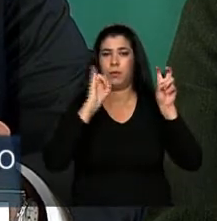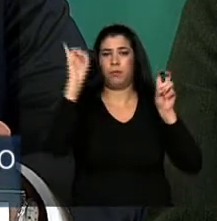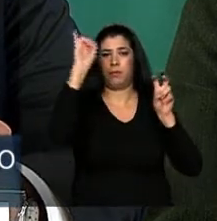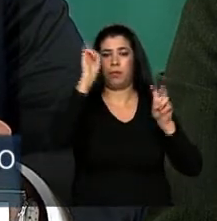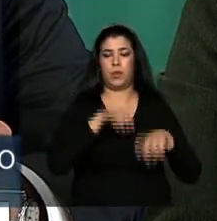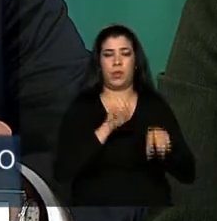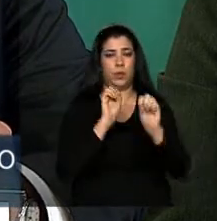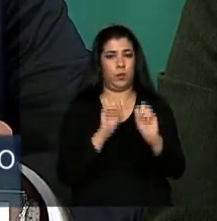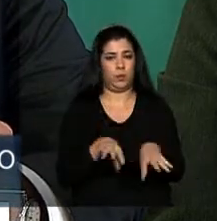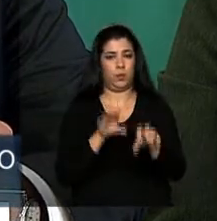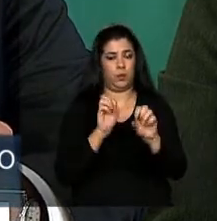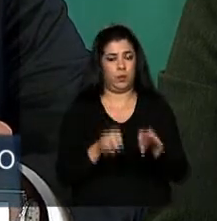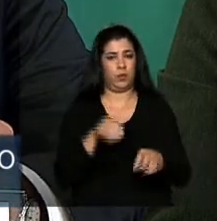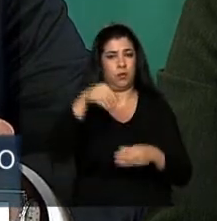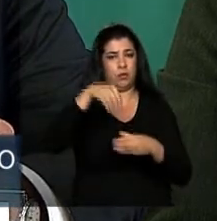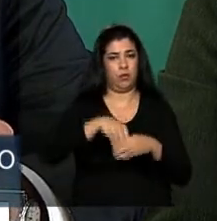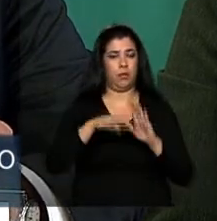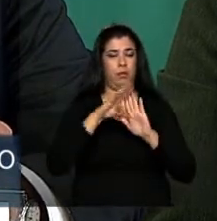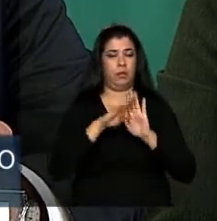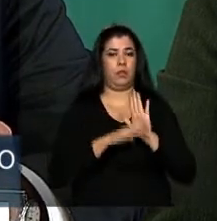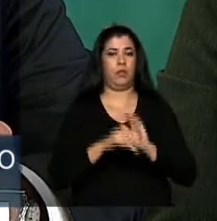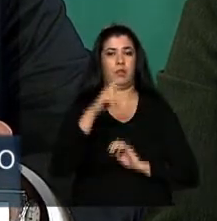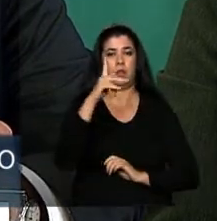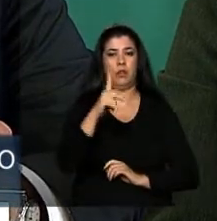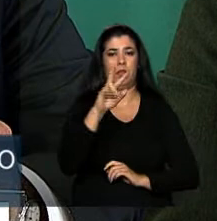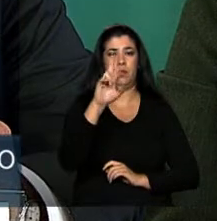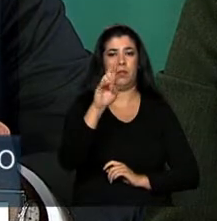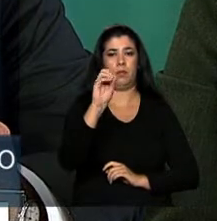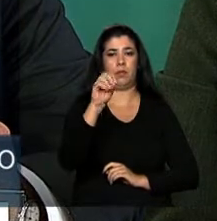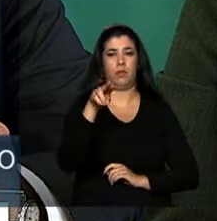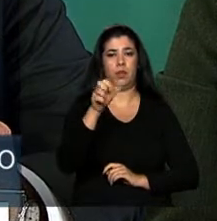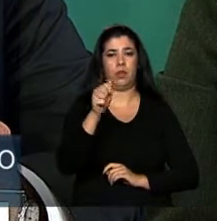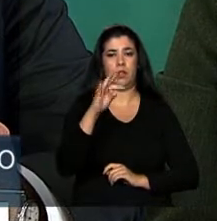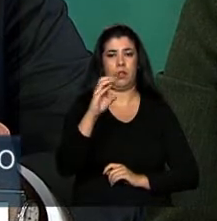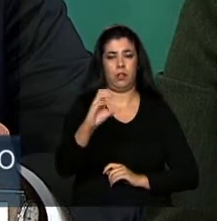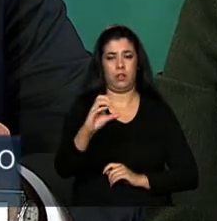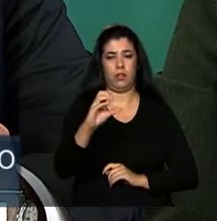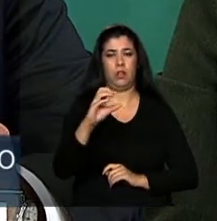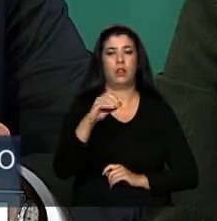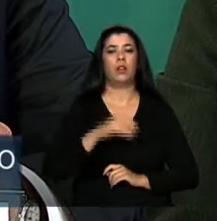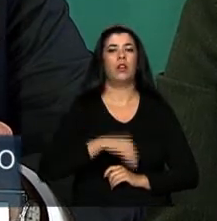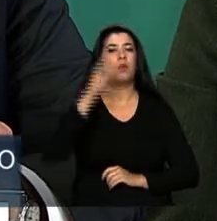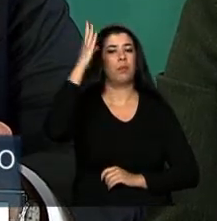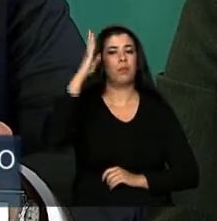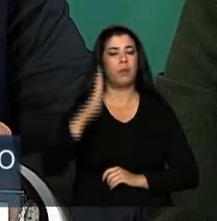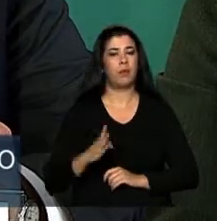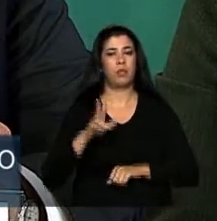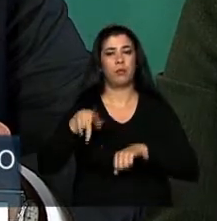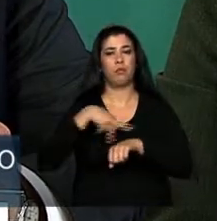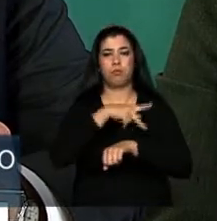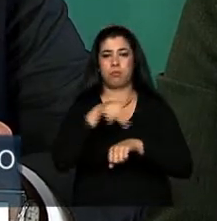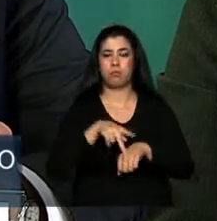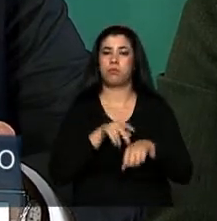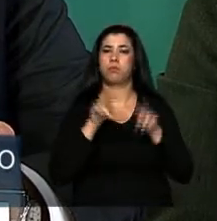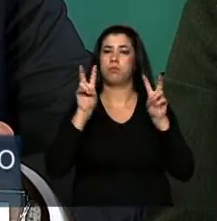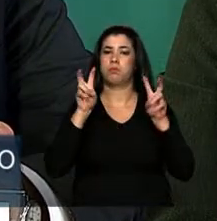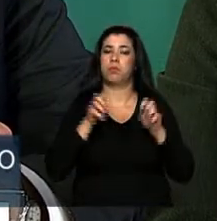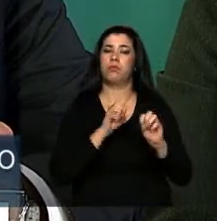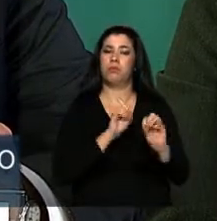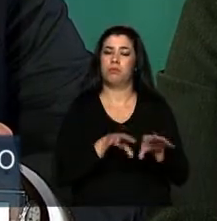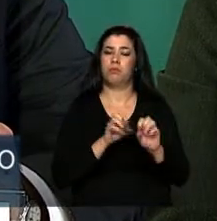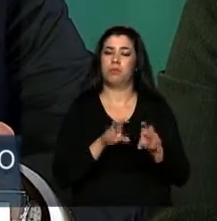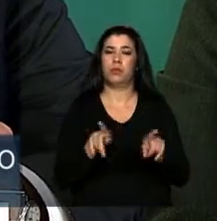Pronapec, dentro da prioridade do governo, né, do Brasil como pátria educadora, e o Pronatec voltado efetivamente para a